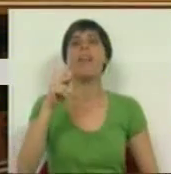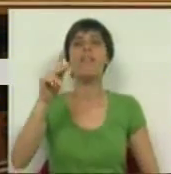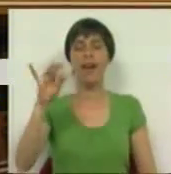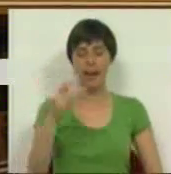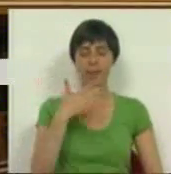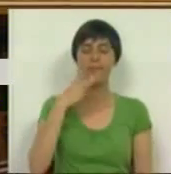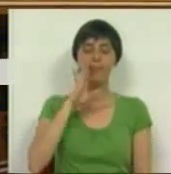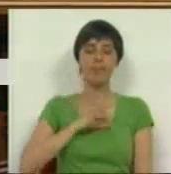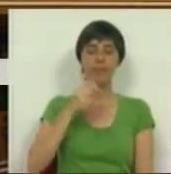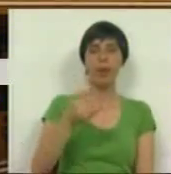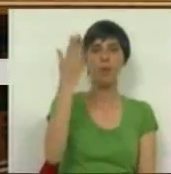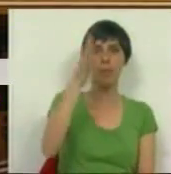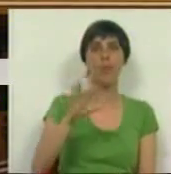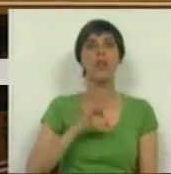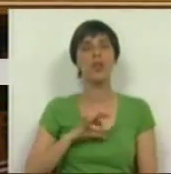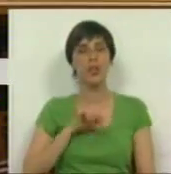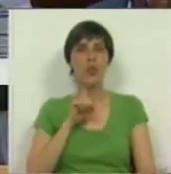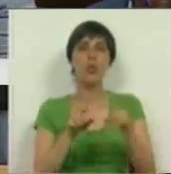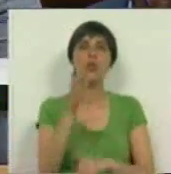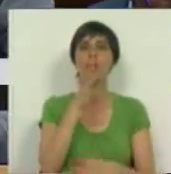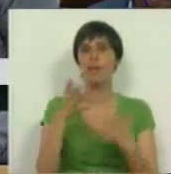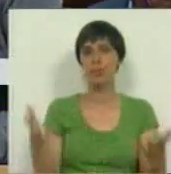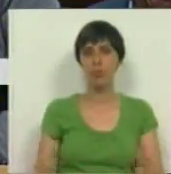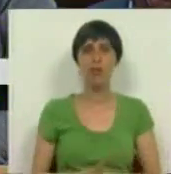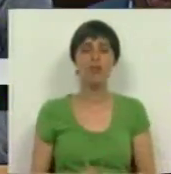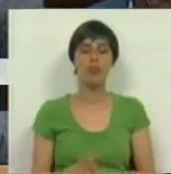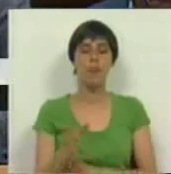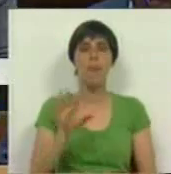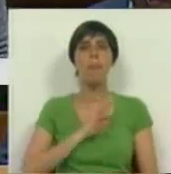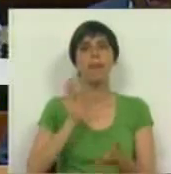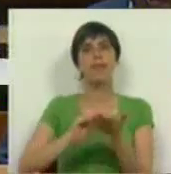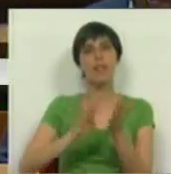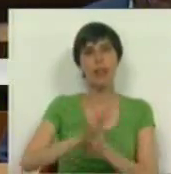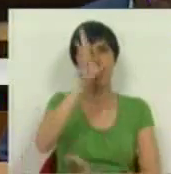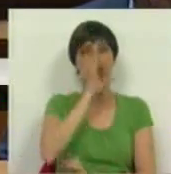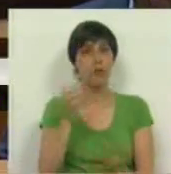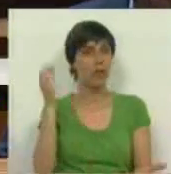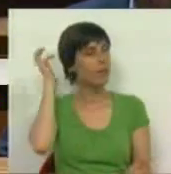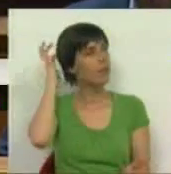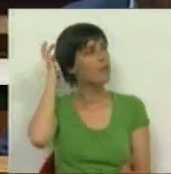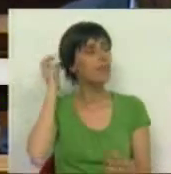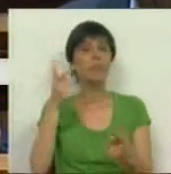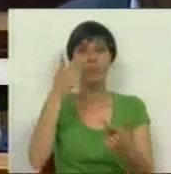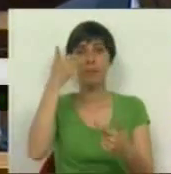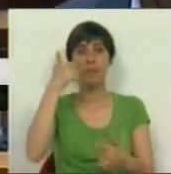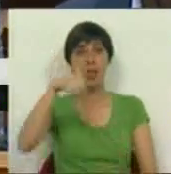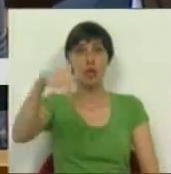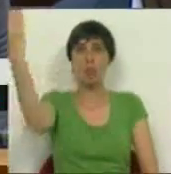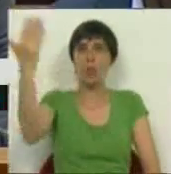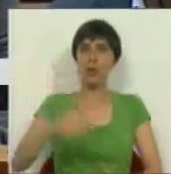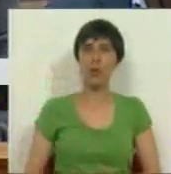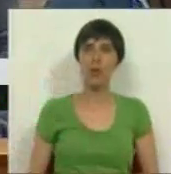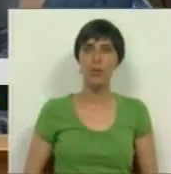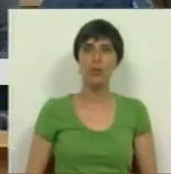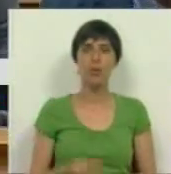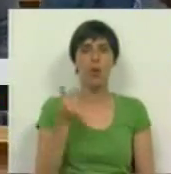Muito obrigada, Sra. Presidente, senhoras e senhores deputados. Sr. Secretário de Estado, é espantoso como